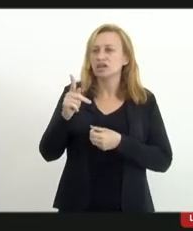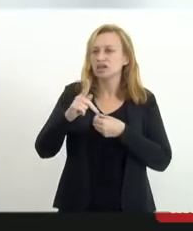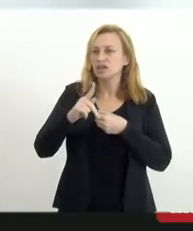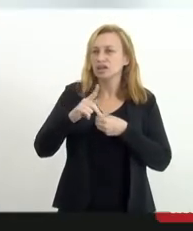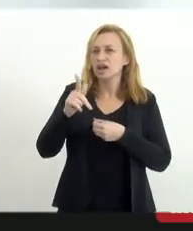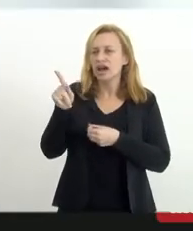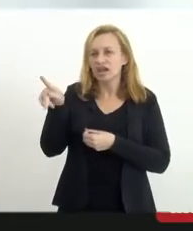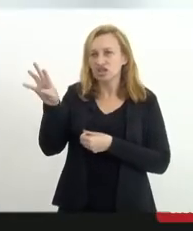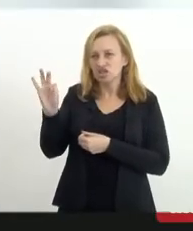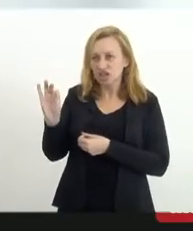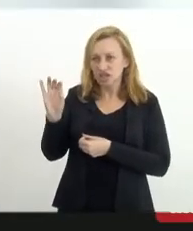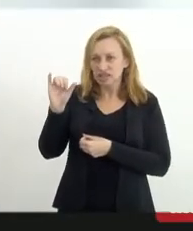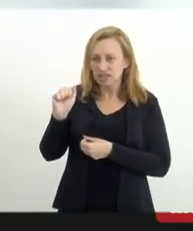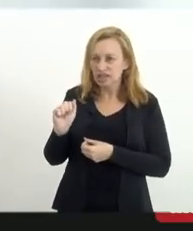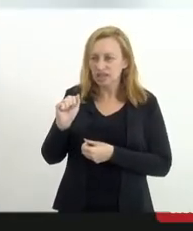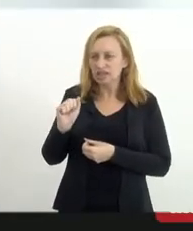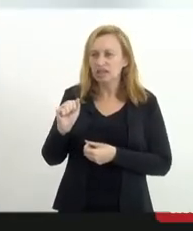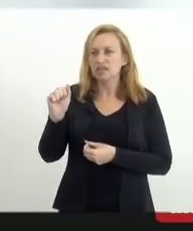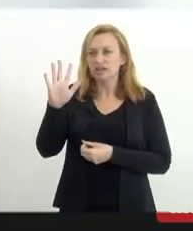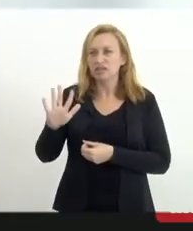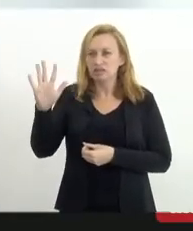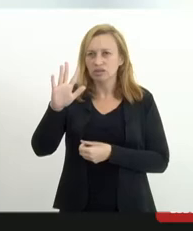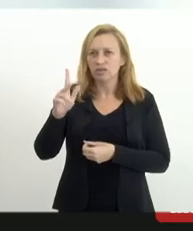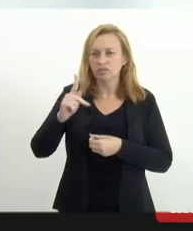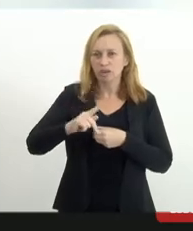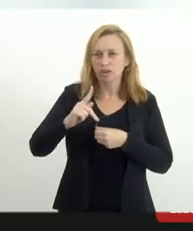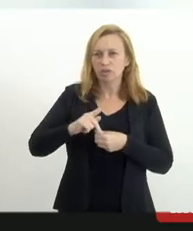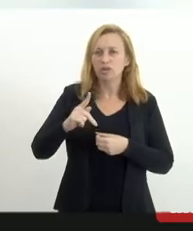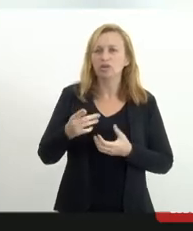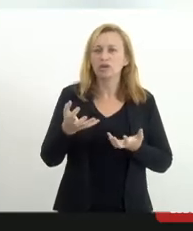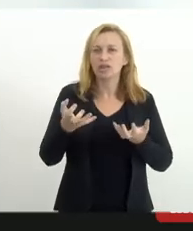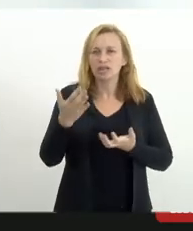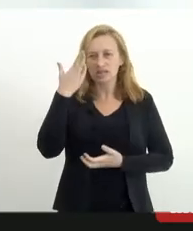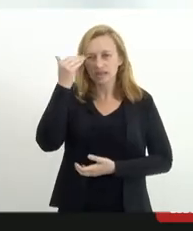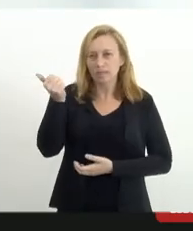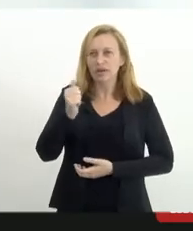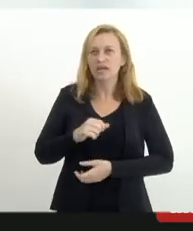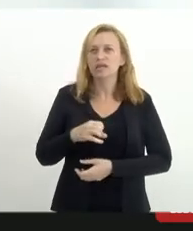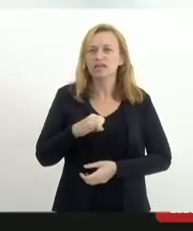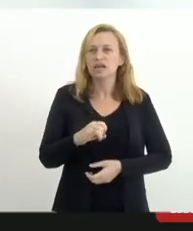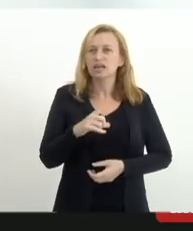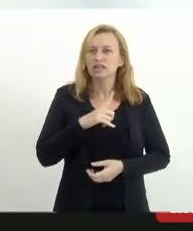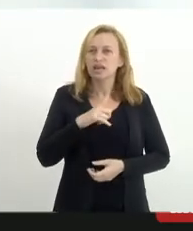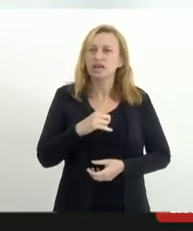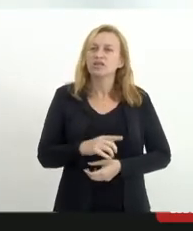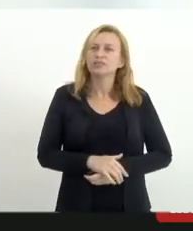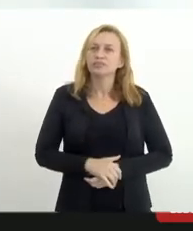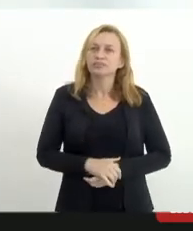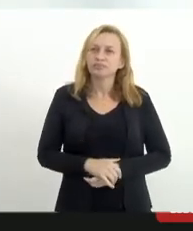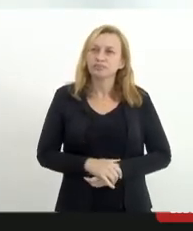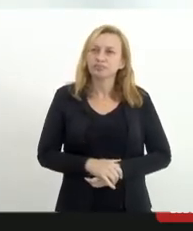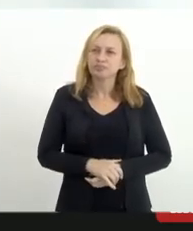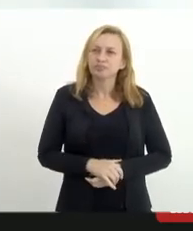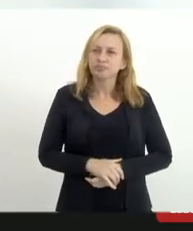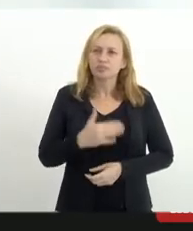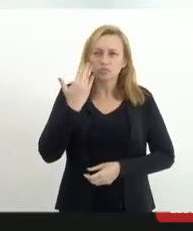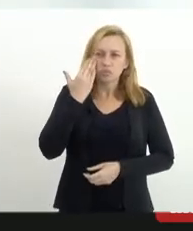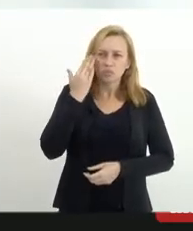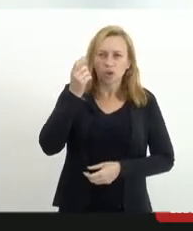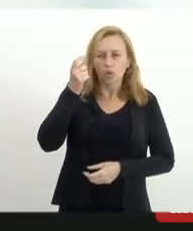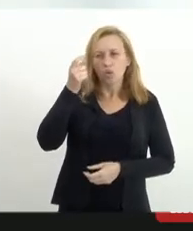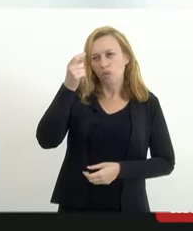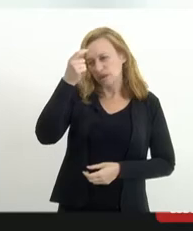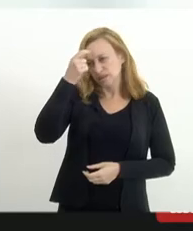se ela tem condições, eu não sei se o doutor Thiago Neves e o doutor Rubens têm conhecimento também da